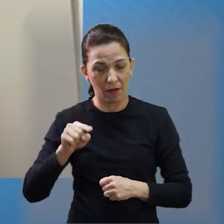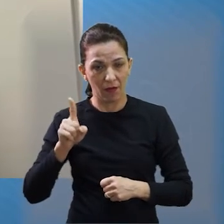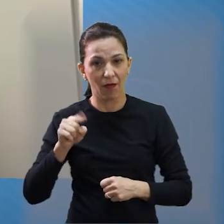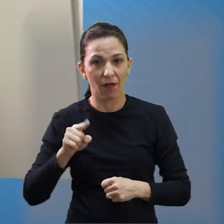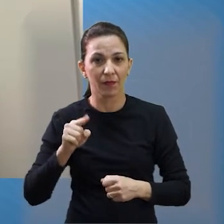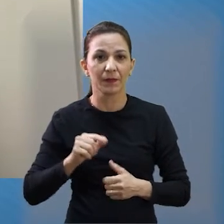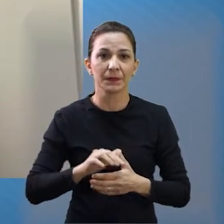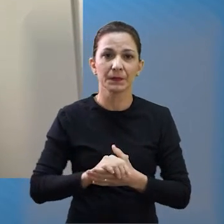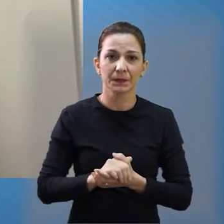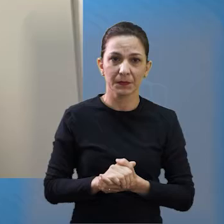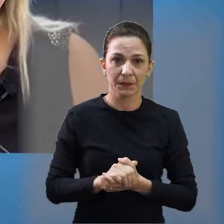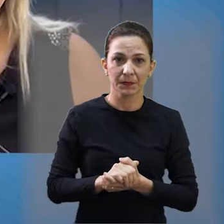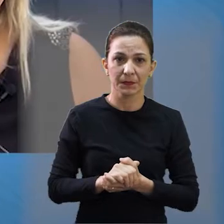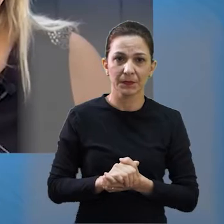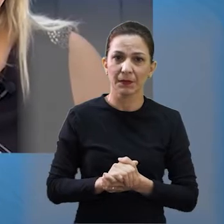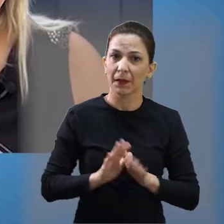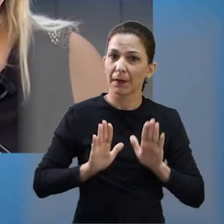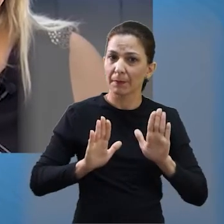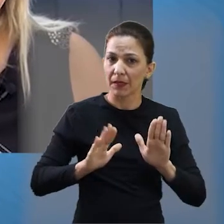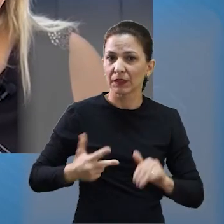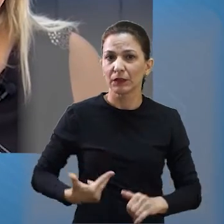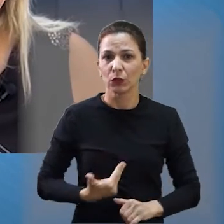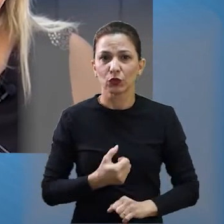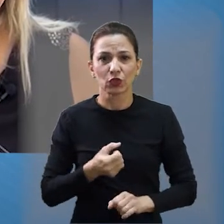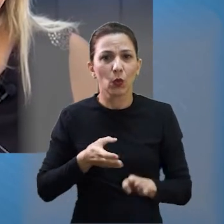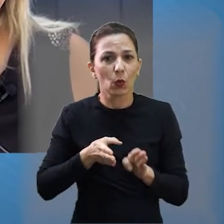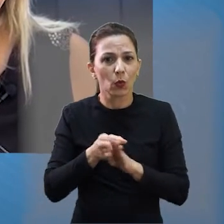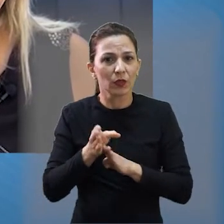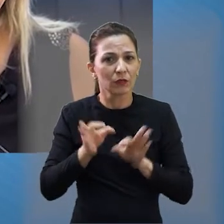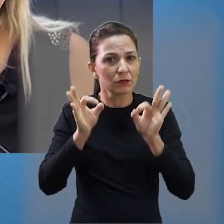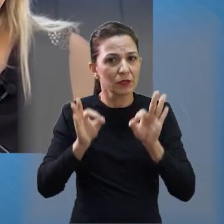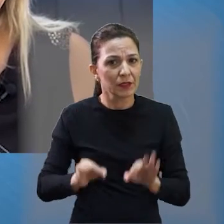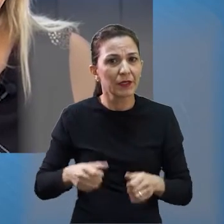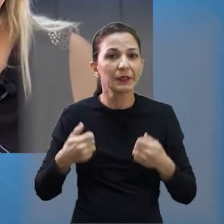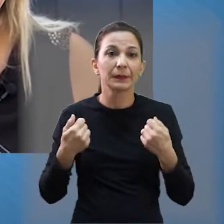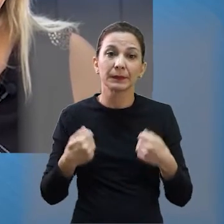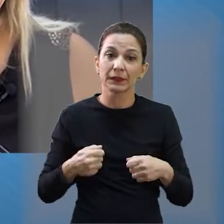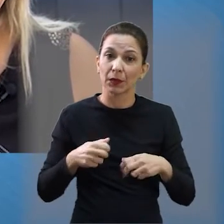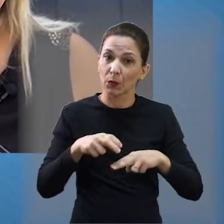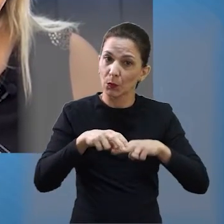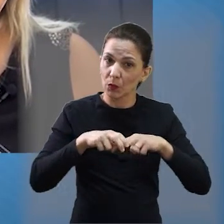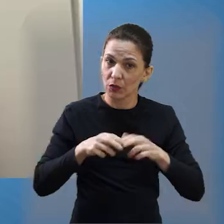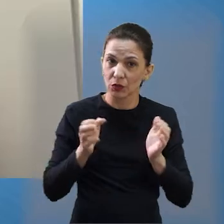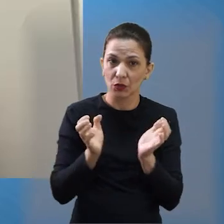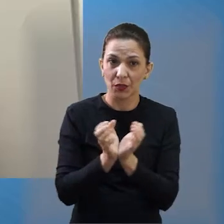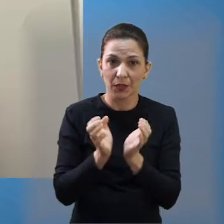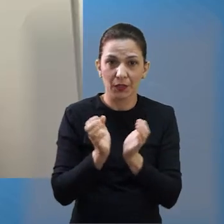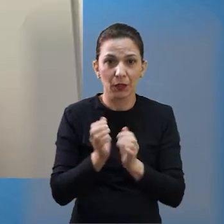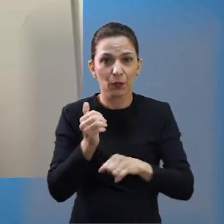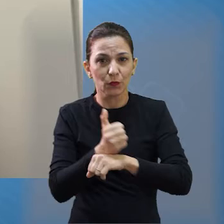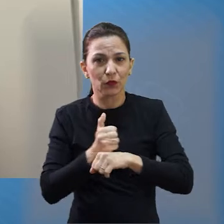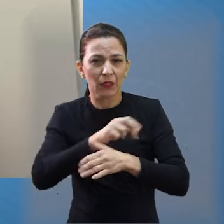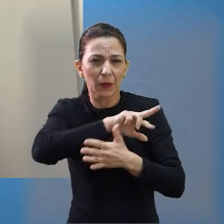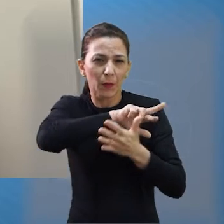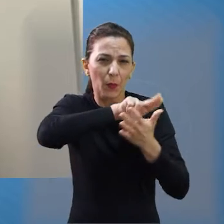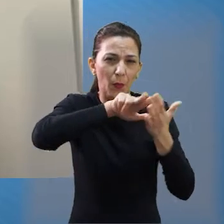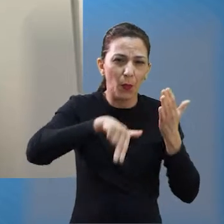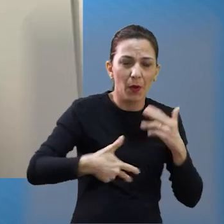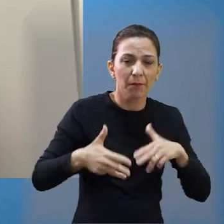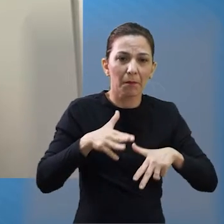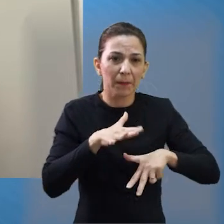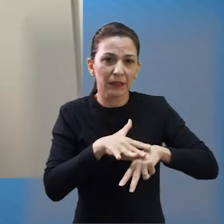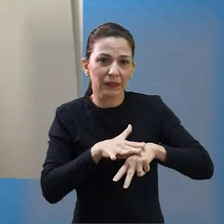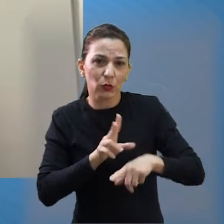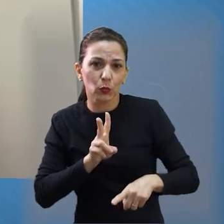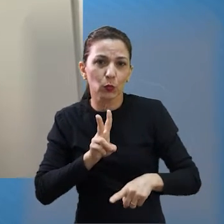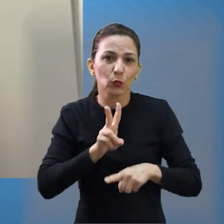também no hospital escola, e é uma cirurgia amplamente reconhecida e segura. Só que é claro que